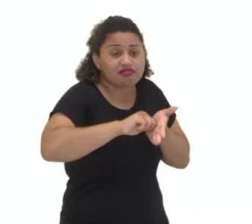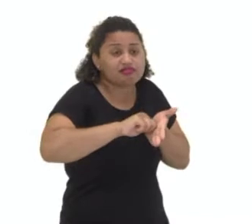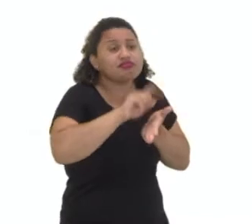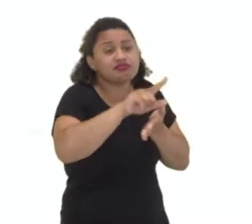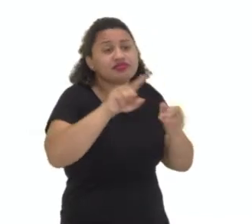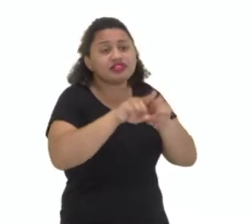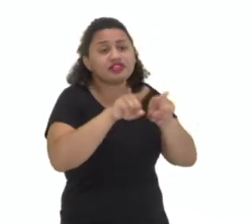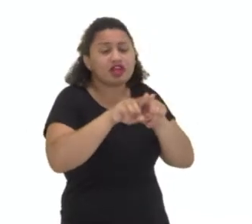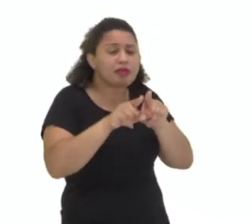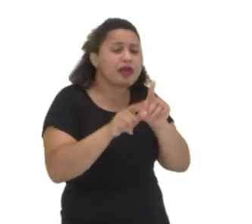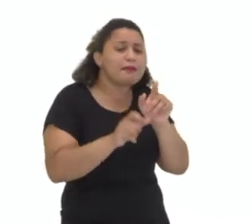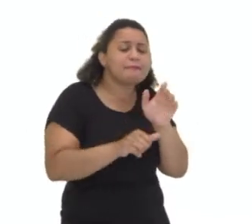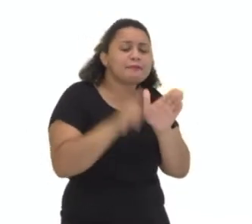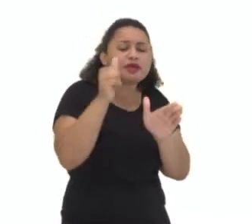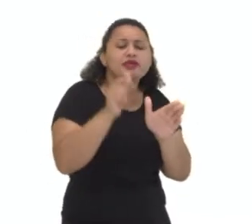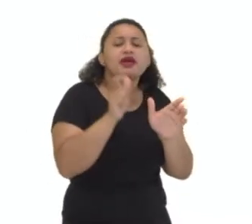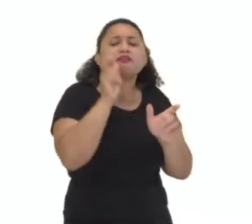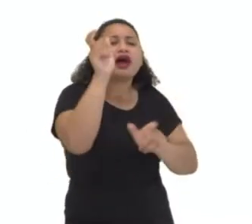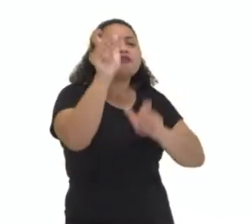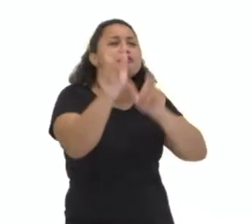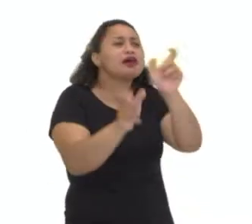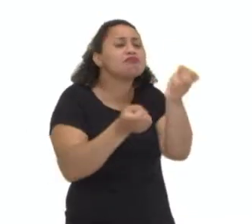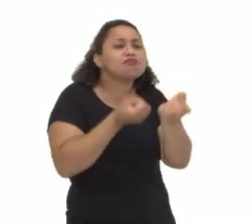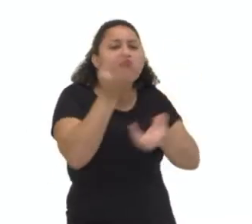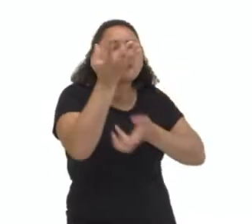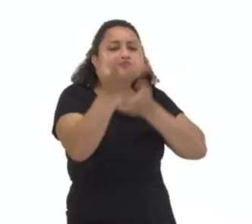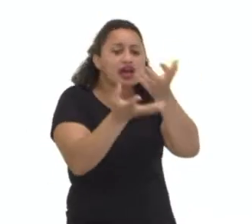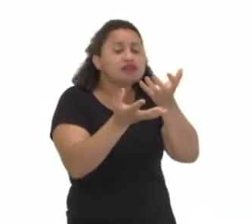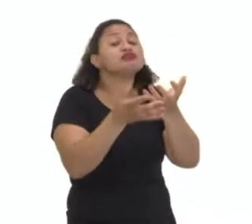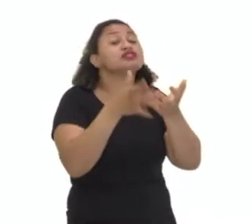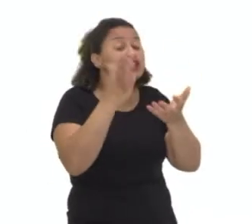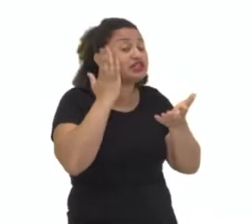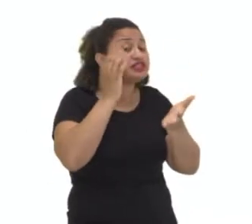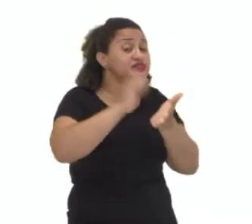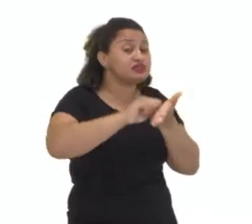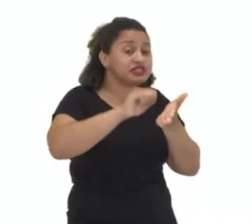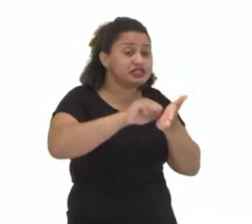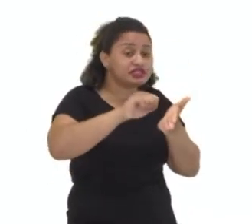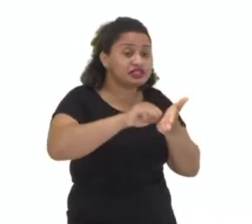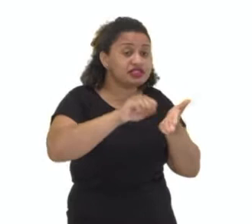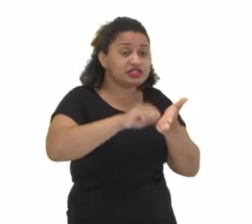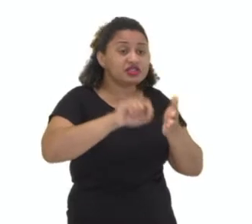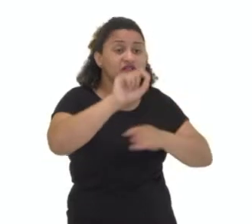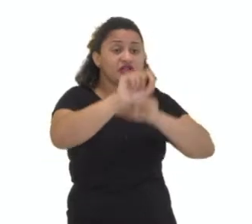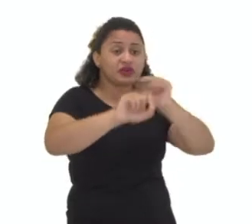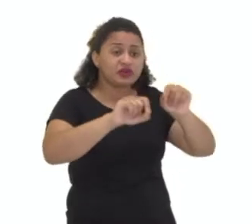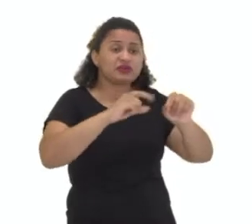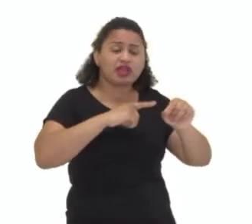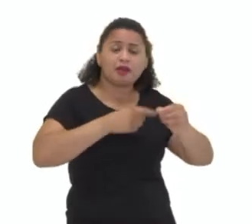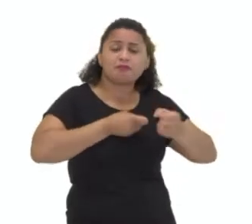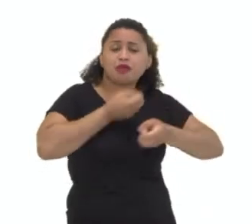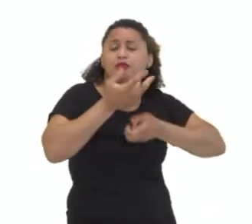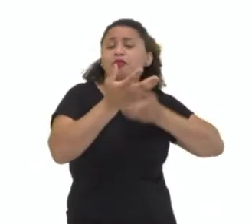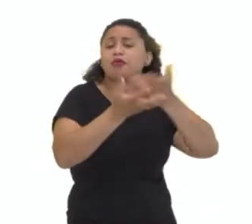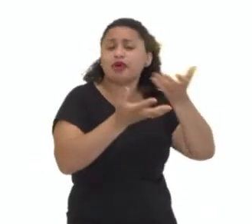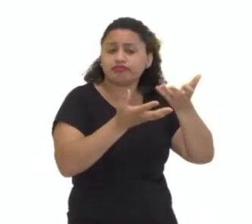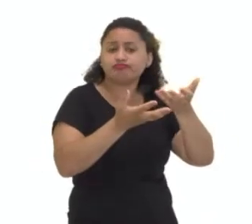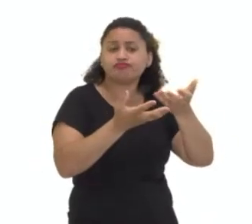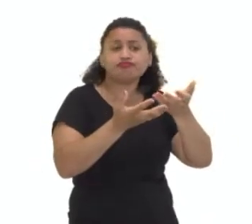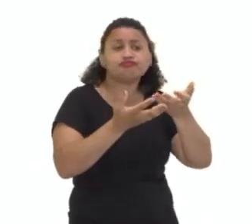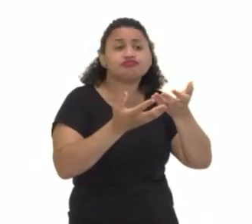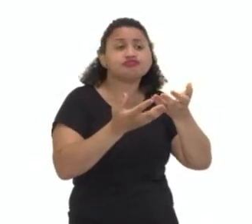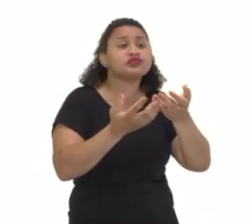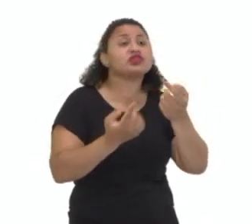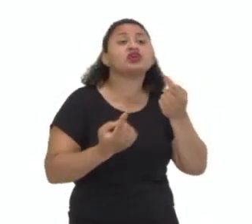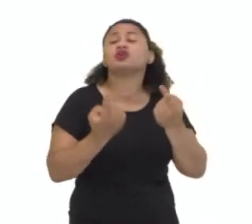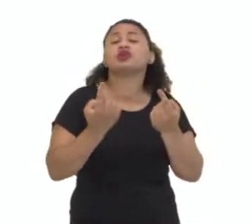tempo em que dissesse papai e mamã, tomaria do cálamo e traçaria seus balbucios. Qual é o